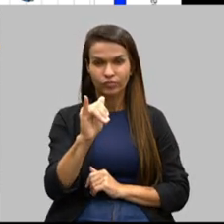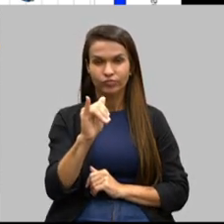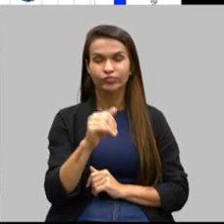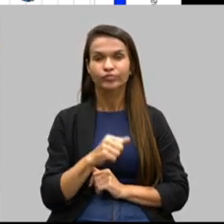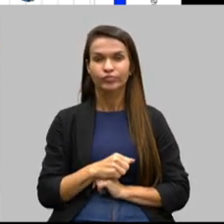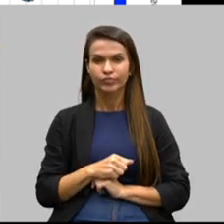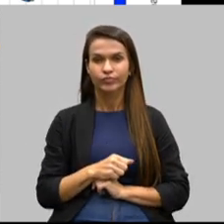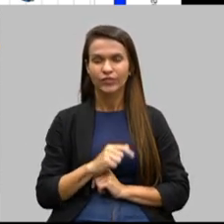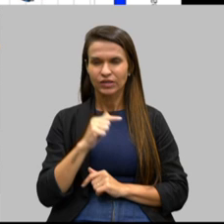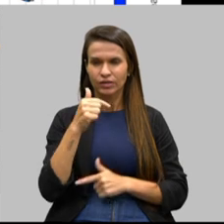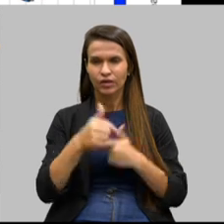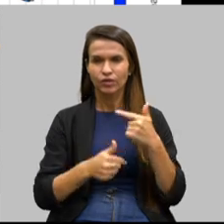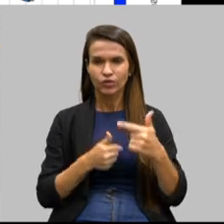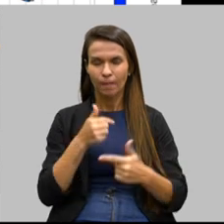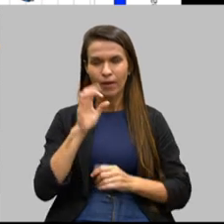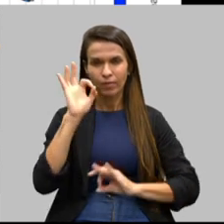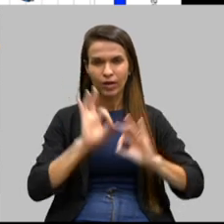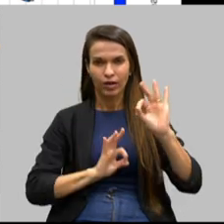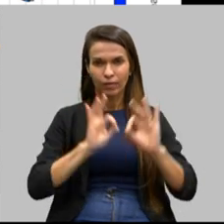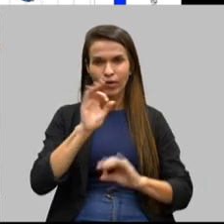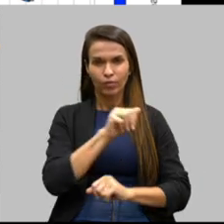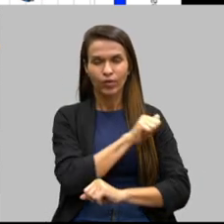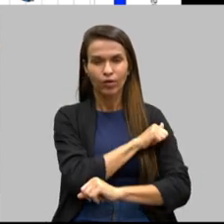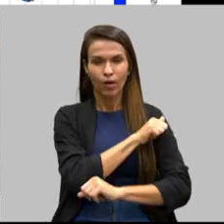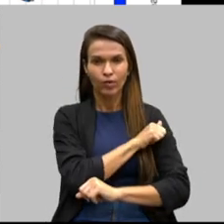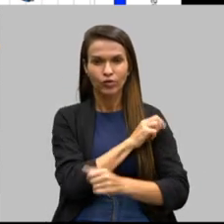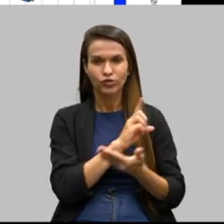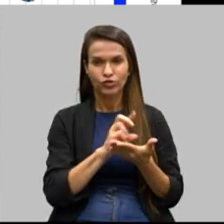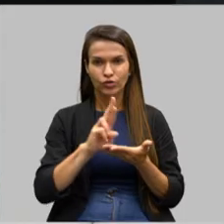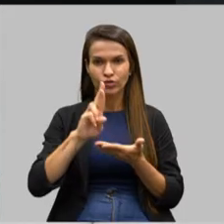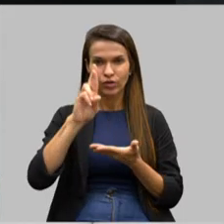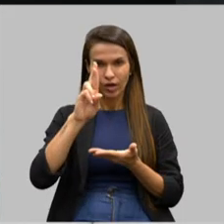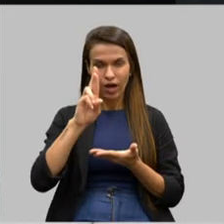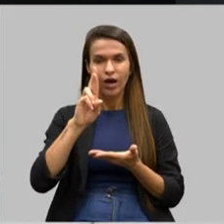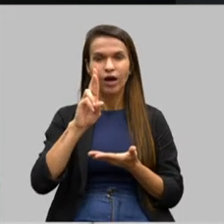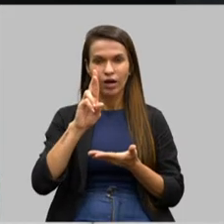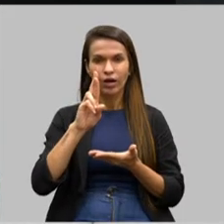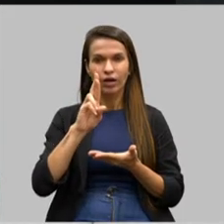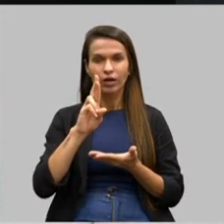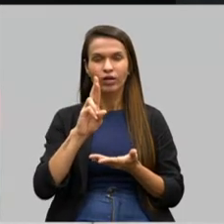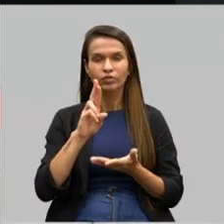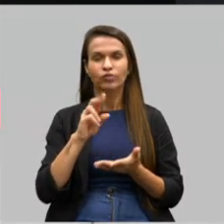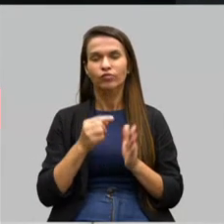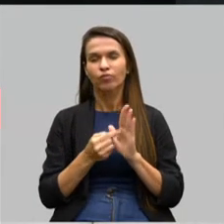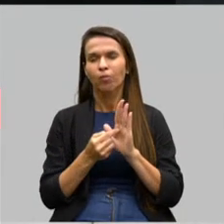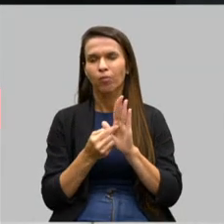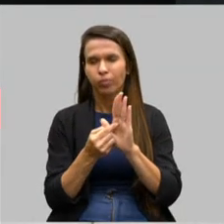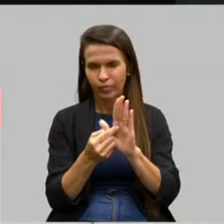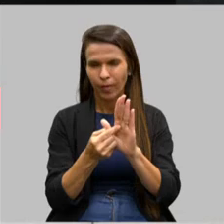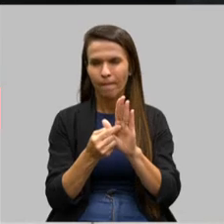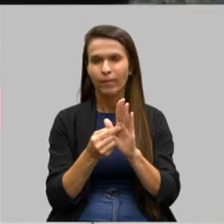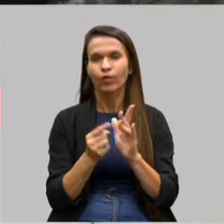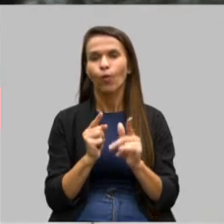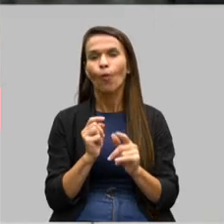é um trabalho em preparação pelo meu aluno de doutorado. Em breve, a gente já vai estar com a publicação pronta.